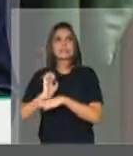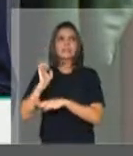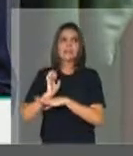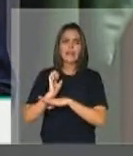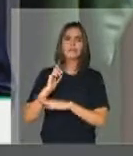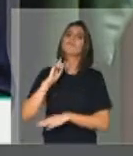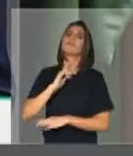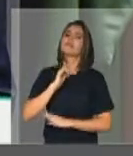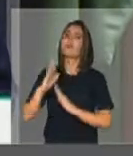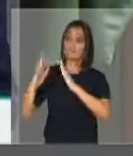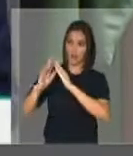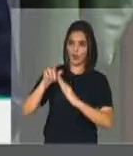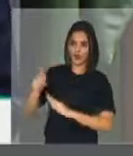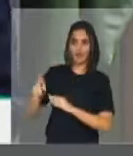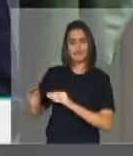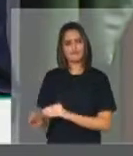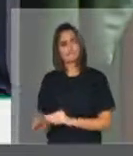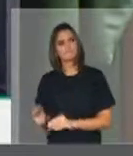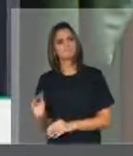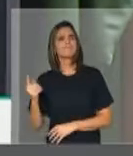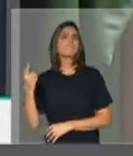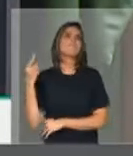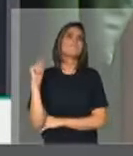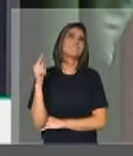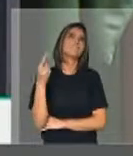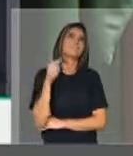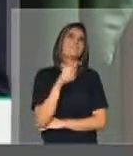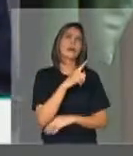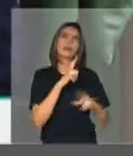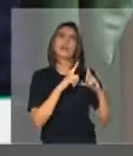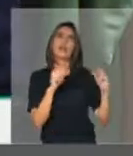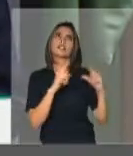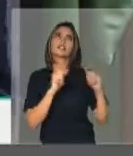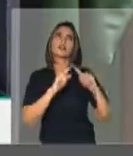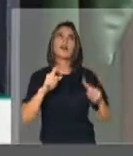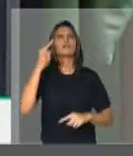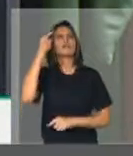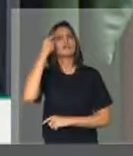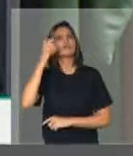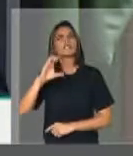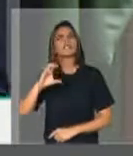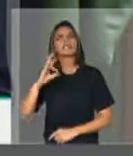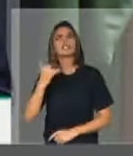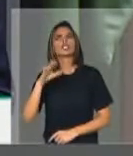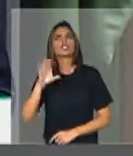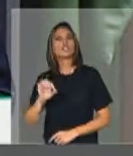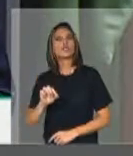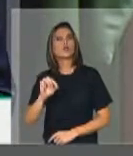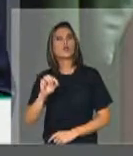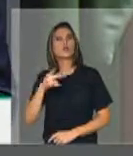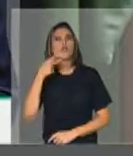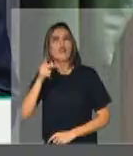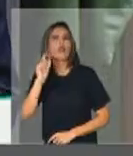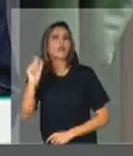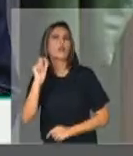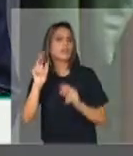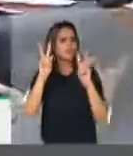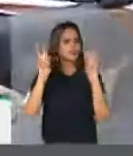temas que tínhamos nacionais aqui e pensando, o que o Chico Alencar fará lá sobre esse tema